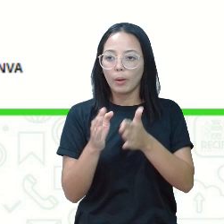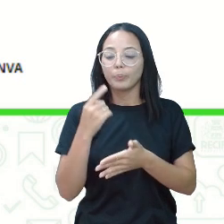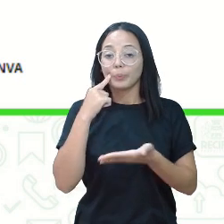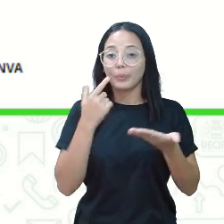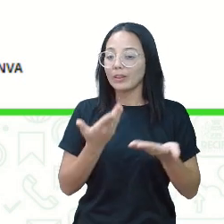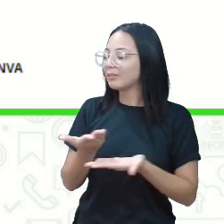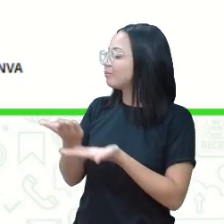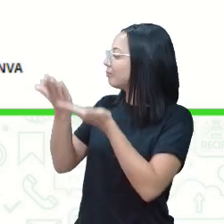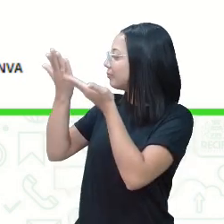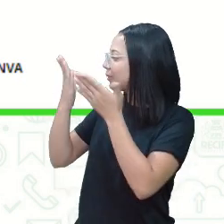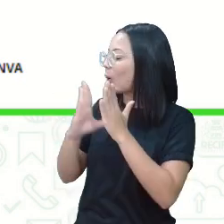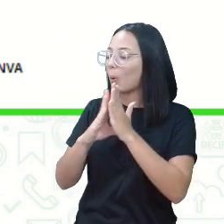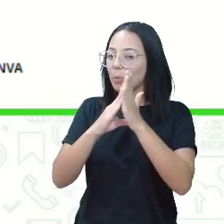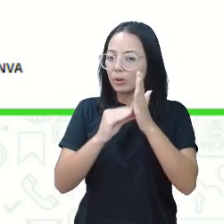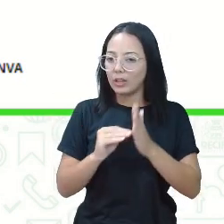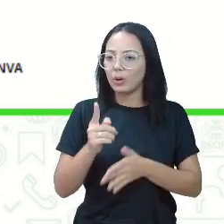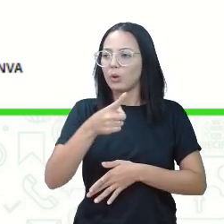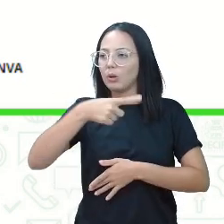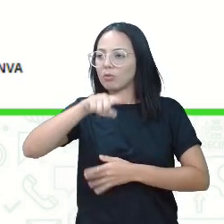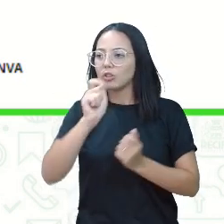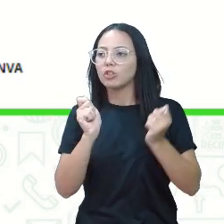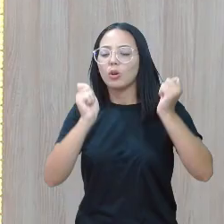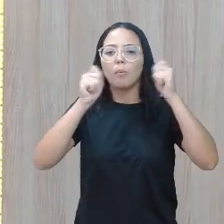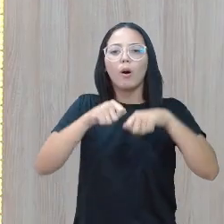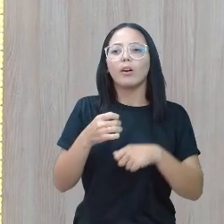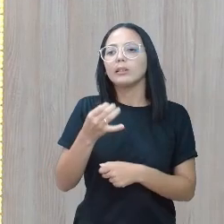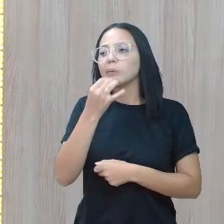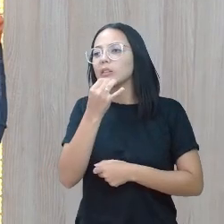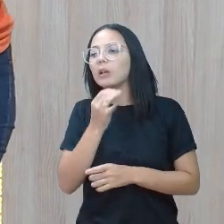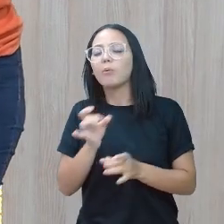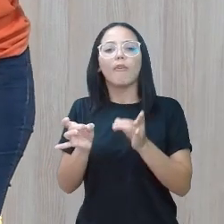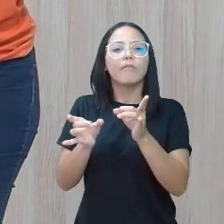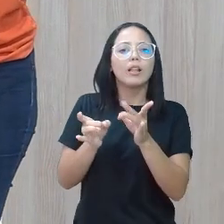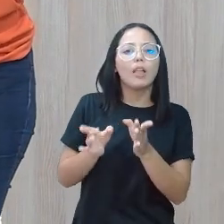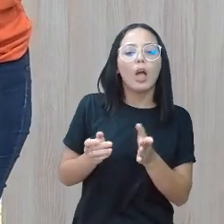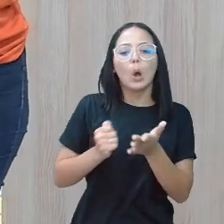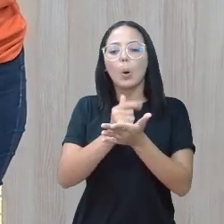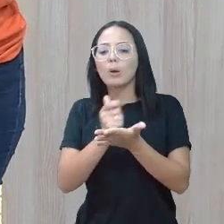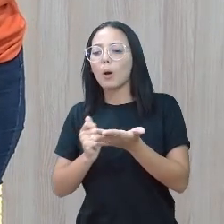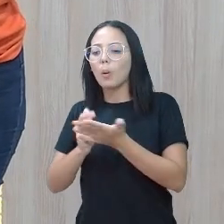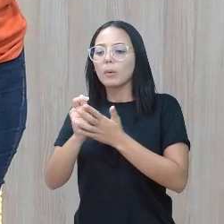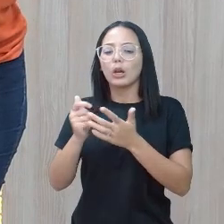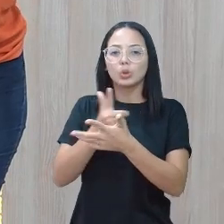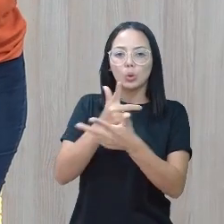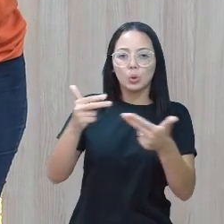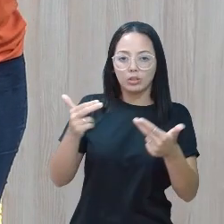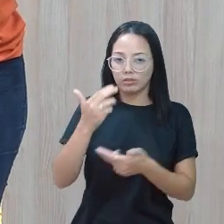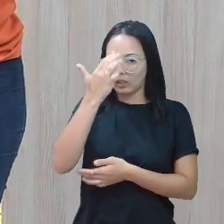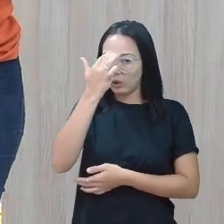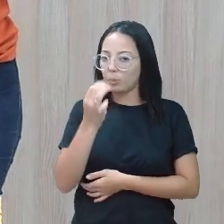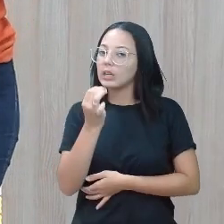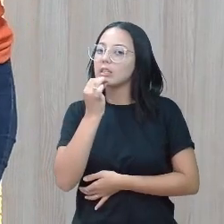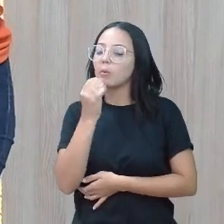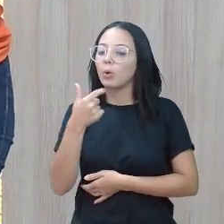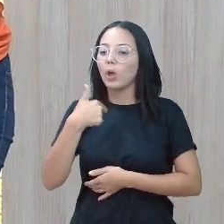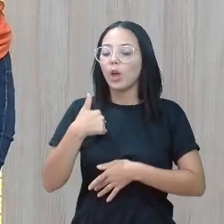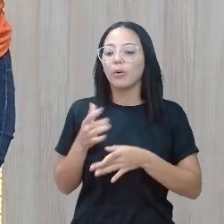Aí o modelo de recibo, né? Vocês podem chegar, vender ou comprar algo, né? Por exemplo, eu vou